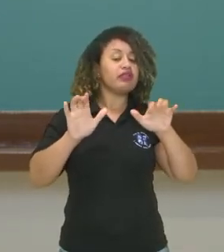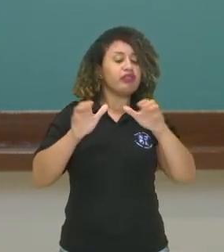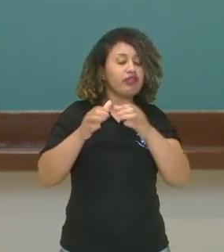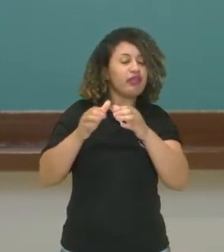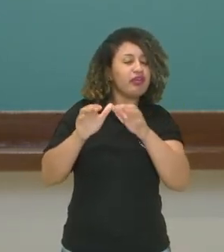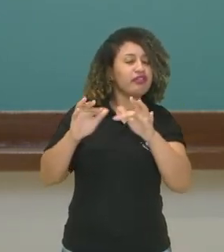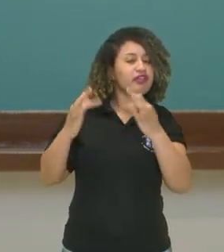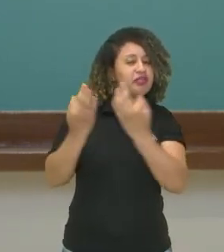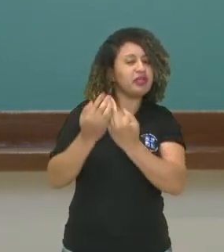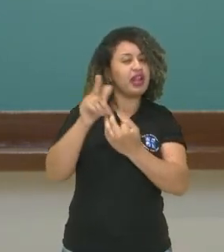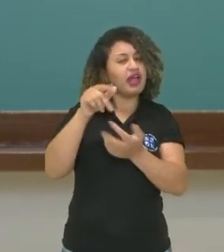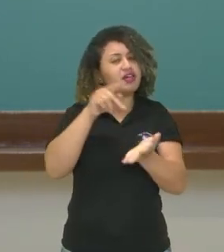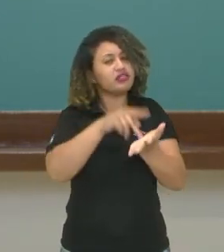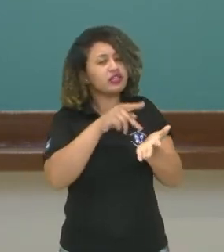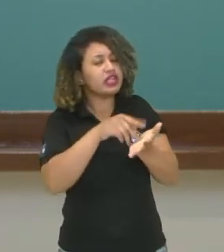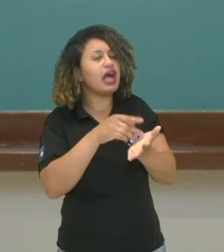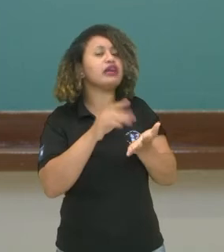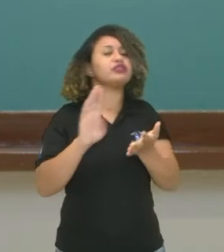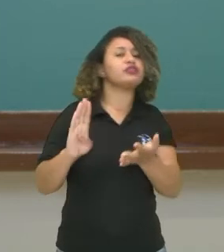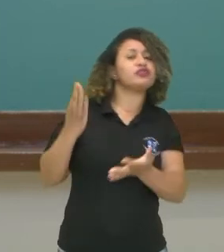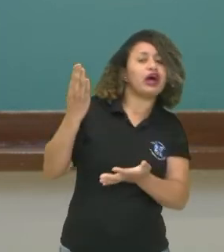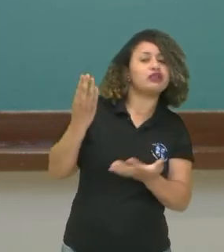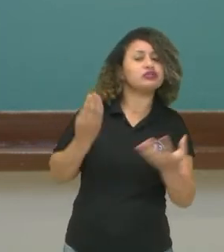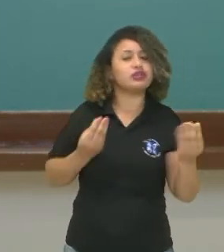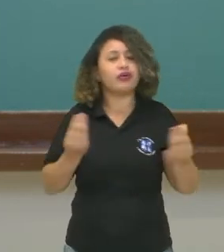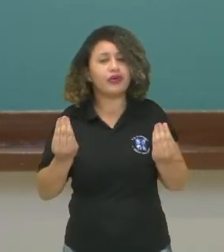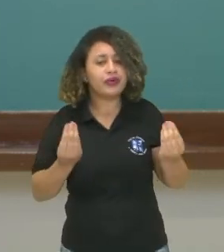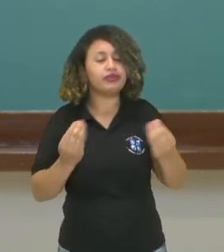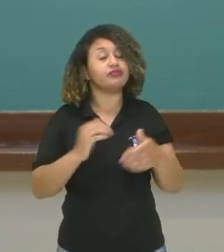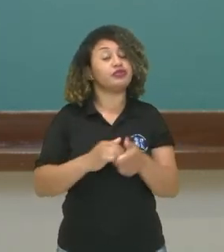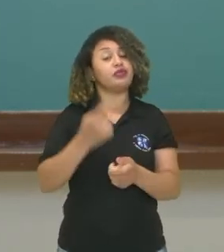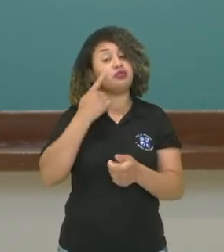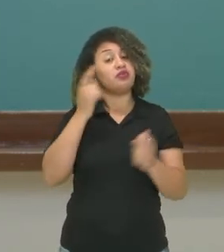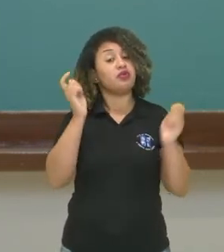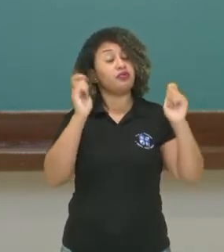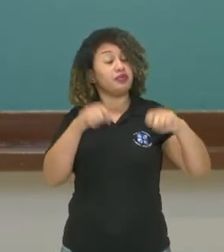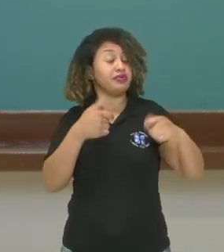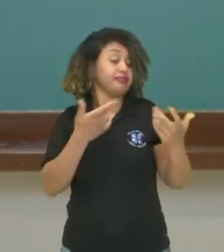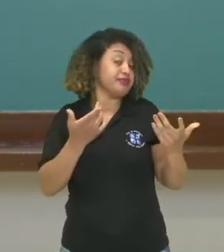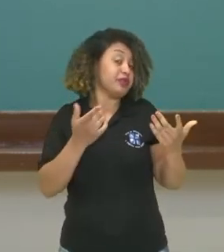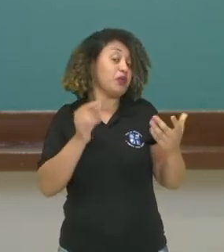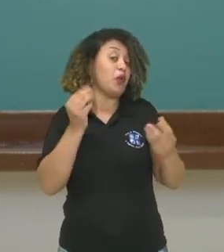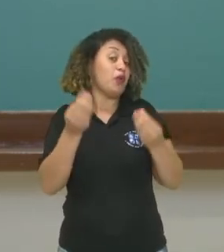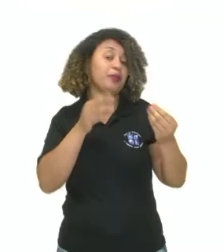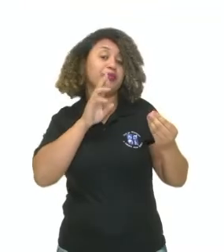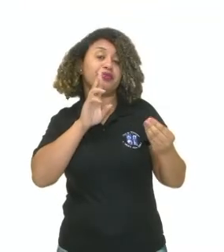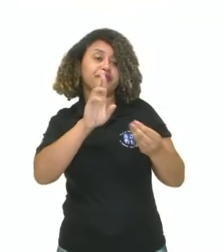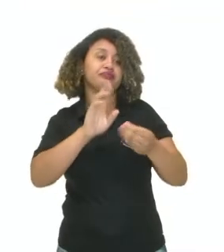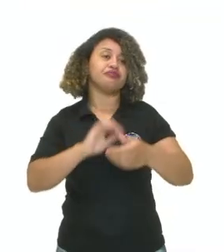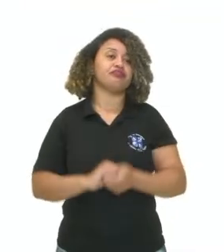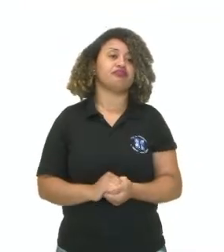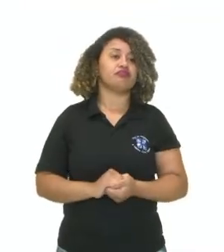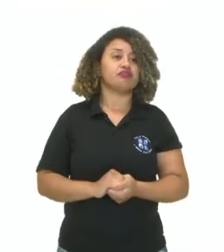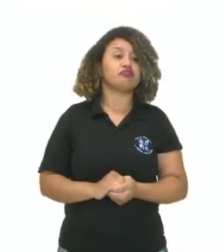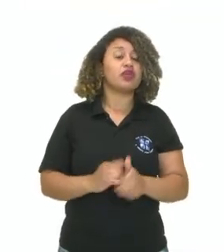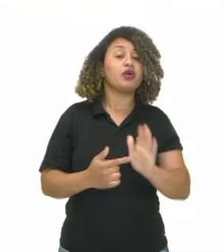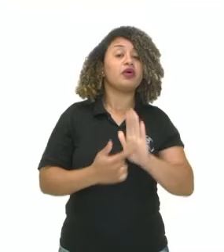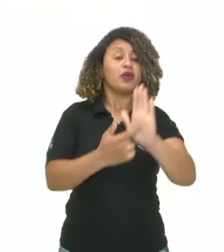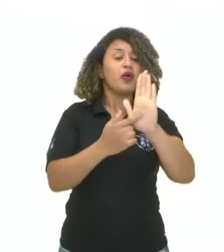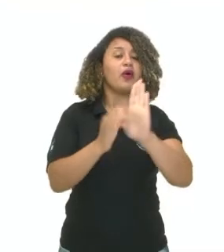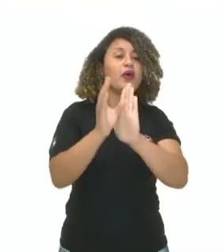é verdadeira ou não, se ela é falsa? Vejamos uma possibilidade de resposta. Para expressar um